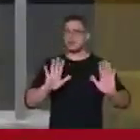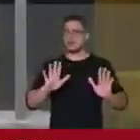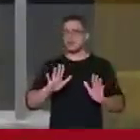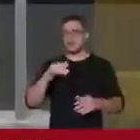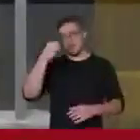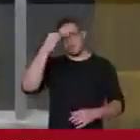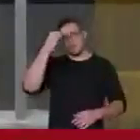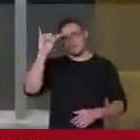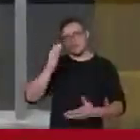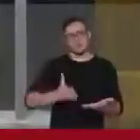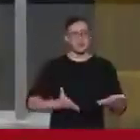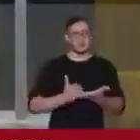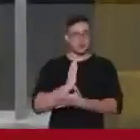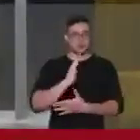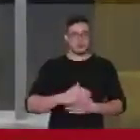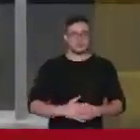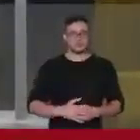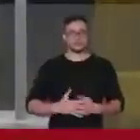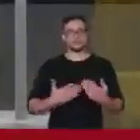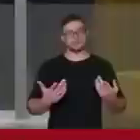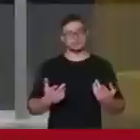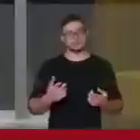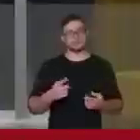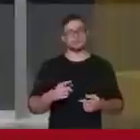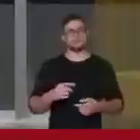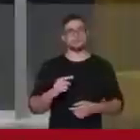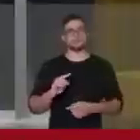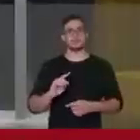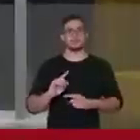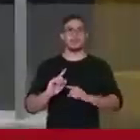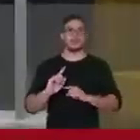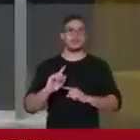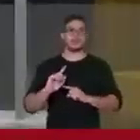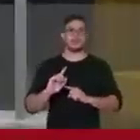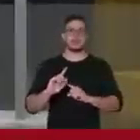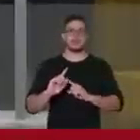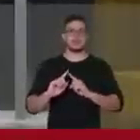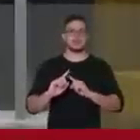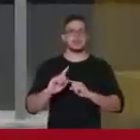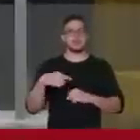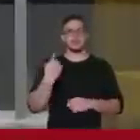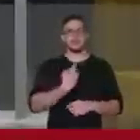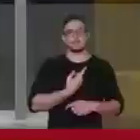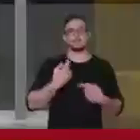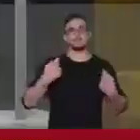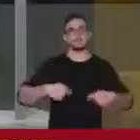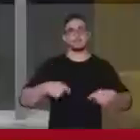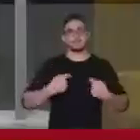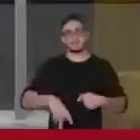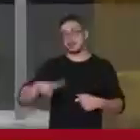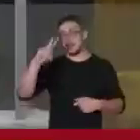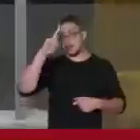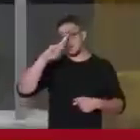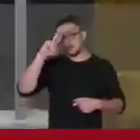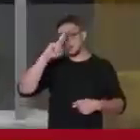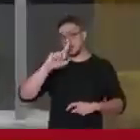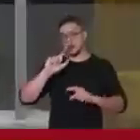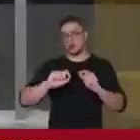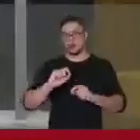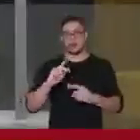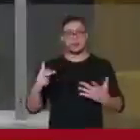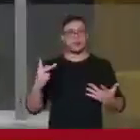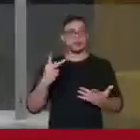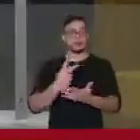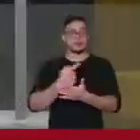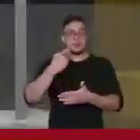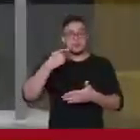aí a gente volta atrás na demagogia e no gasto que o governo bolsonaro fez inveja para as eleição